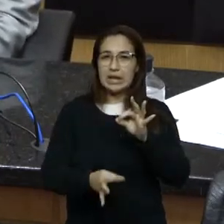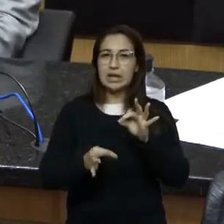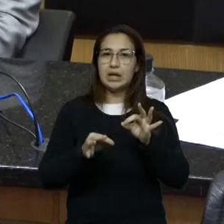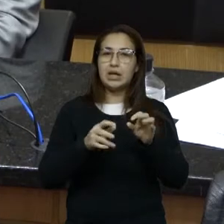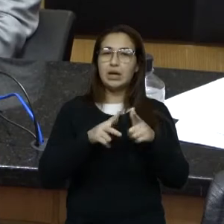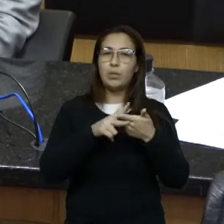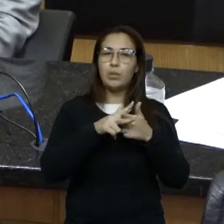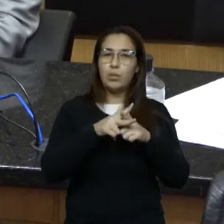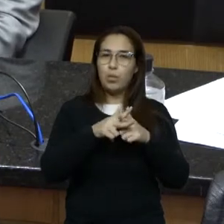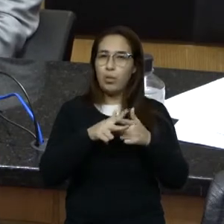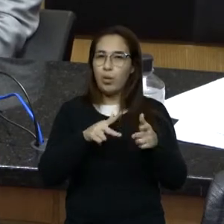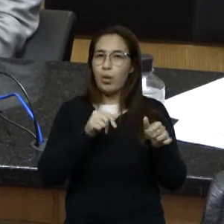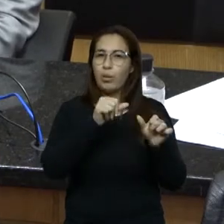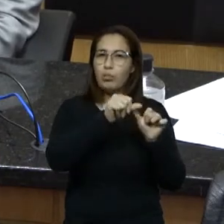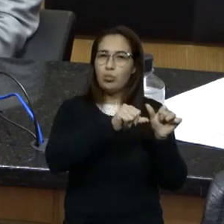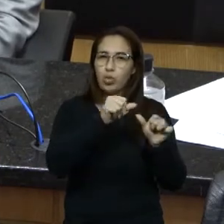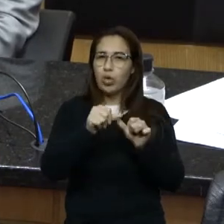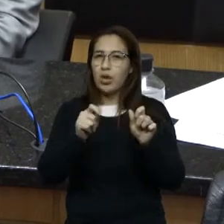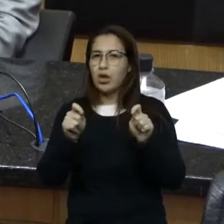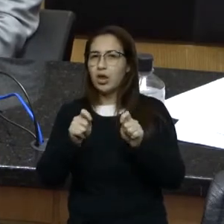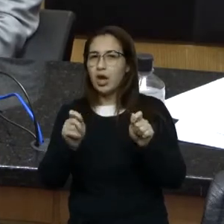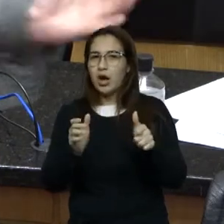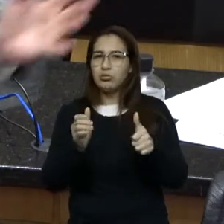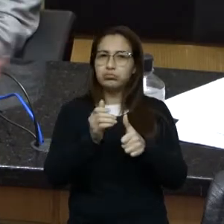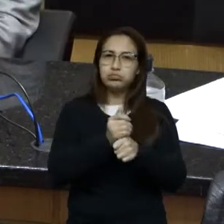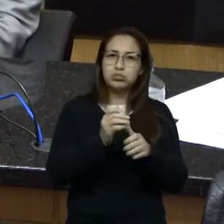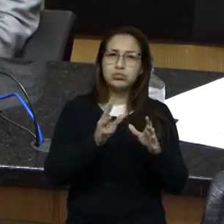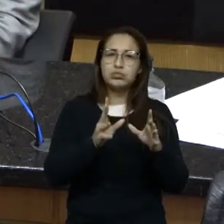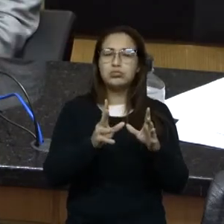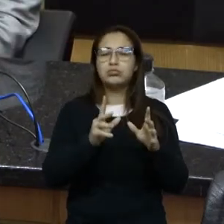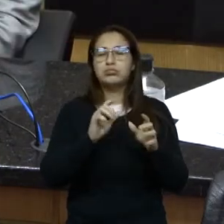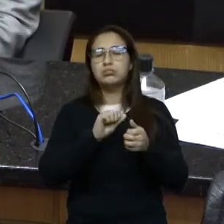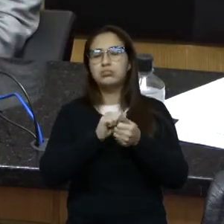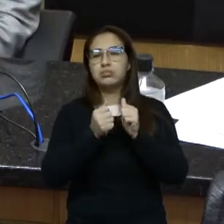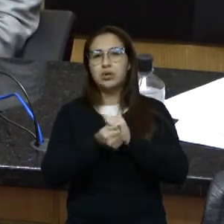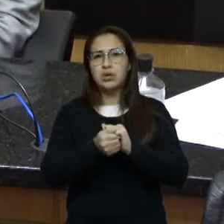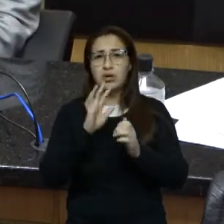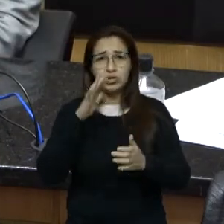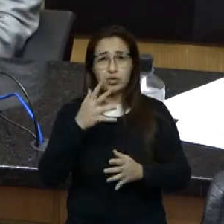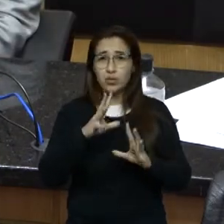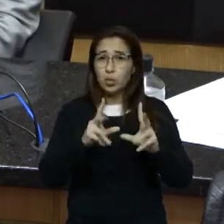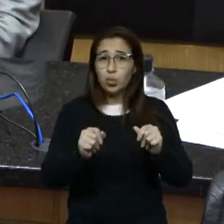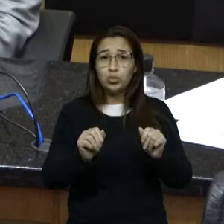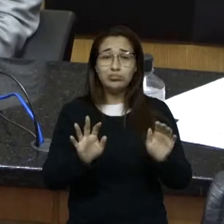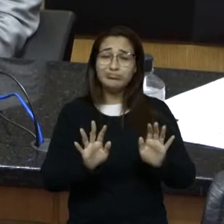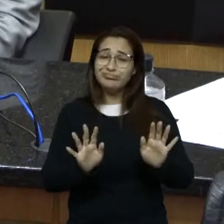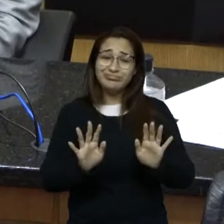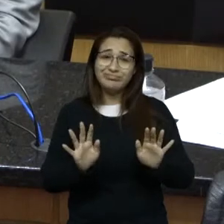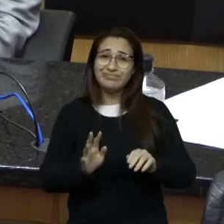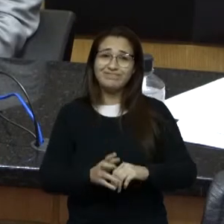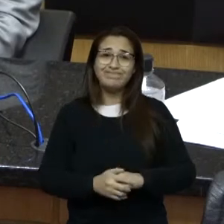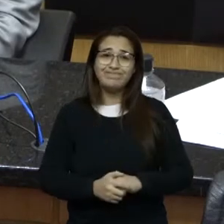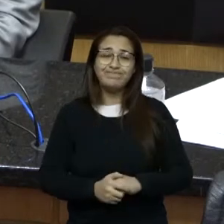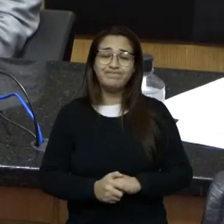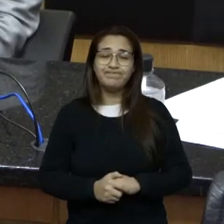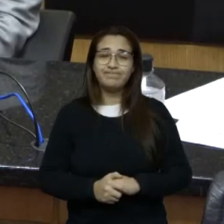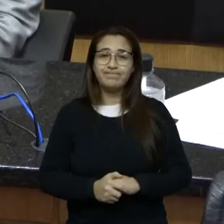ajustes resolvemos tudo não não é verdade dizer que somos tudo